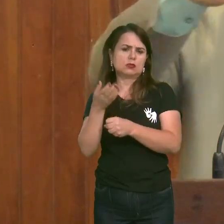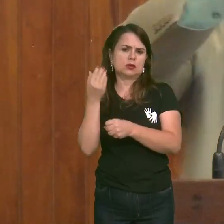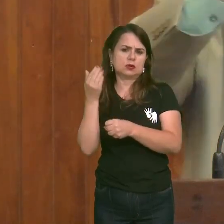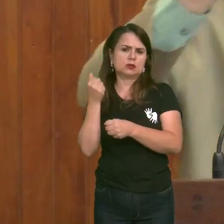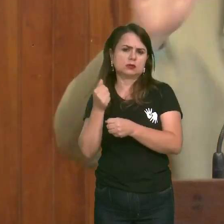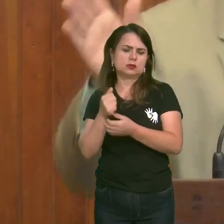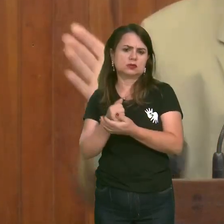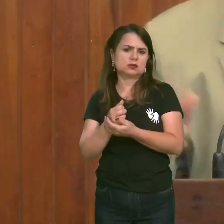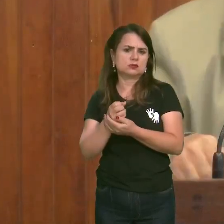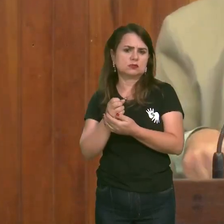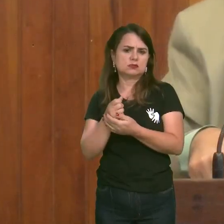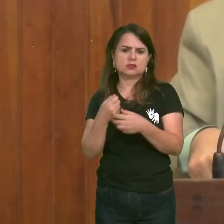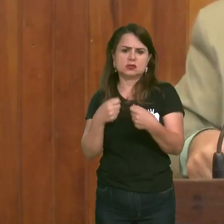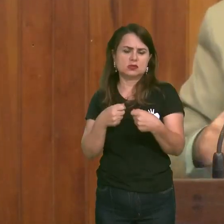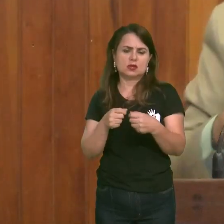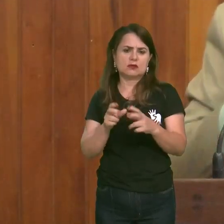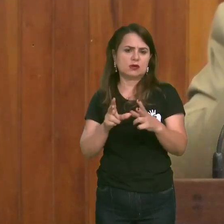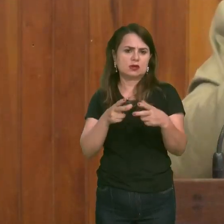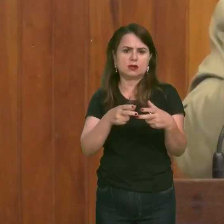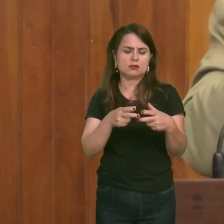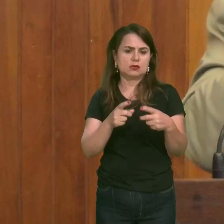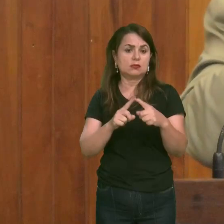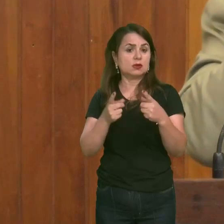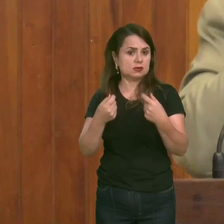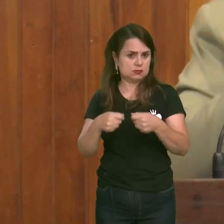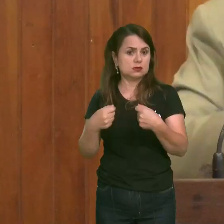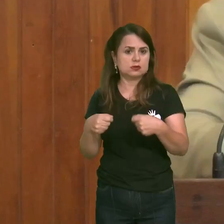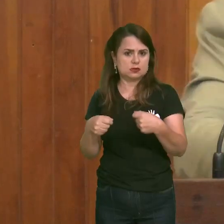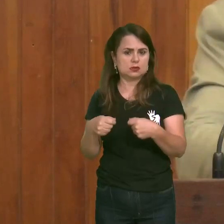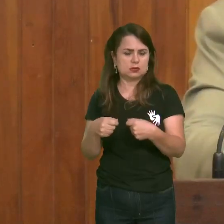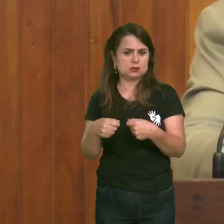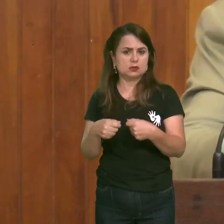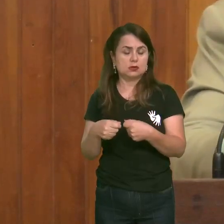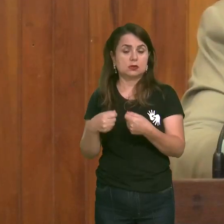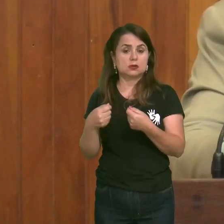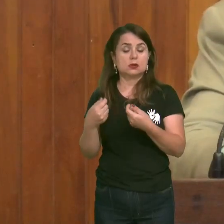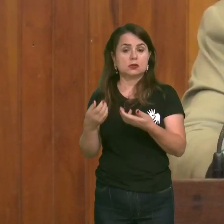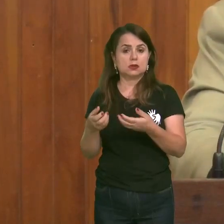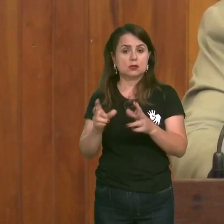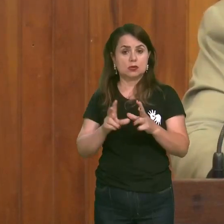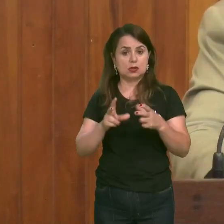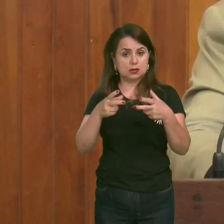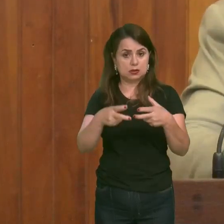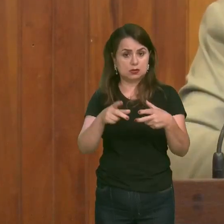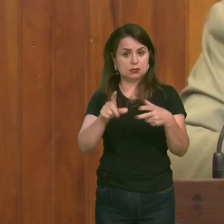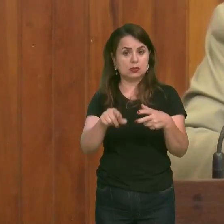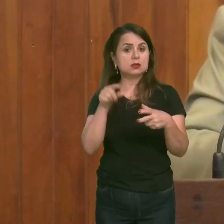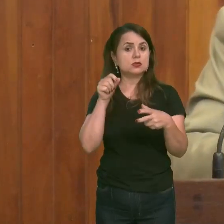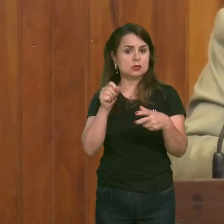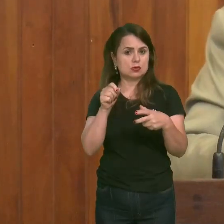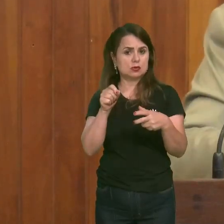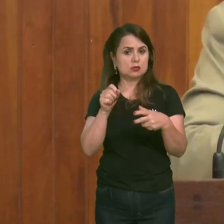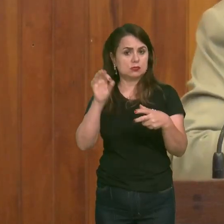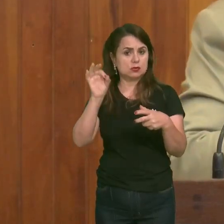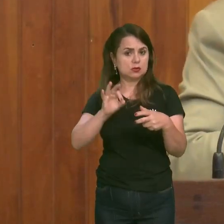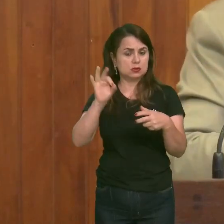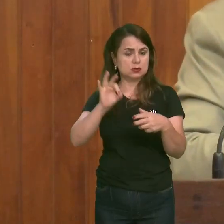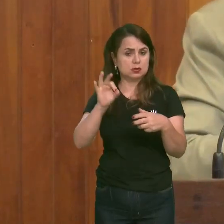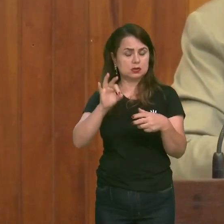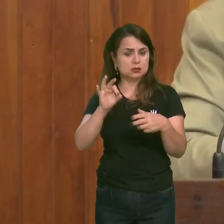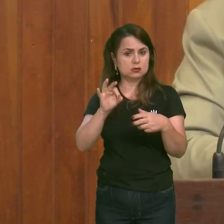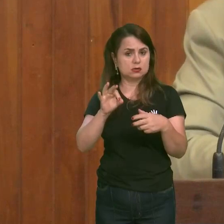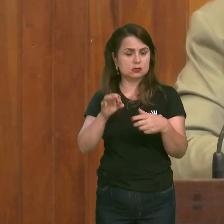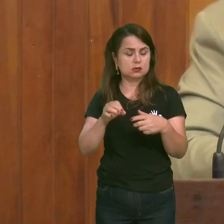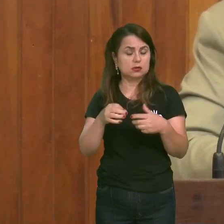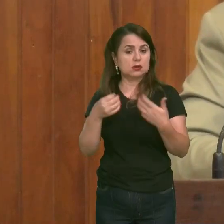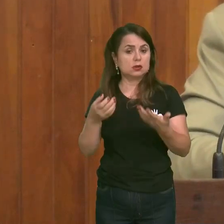tudo por decreto tá não precisa nem vir para cá é uma Emenda como outra qualquer e a câmera que define esse percentuais tanto é que a câmara de